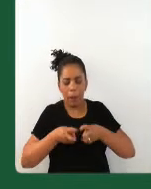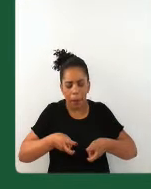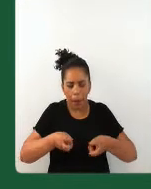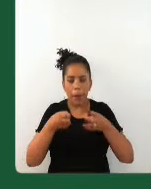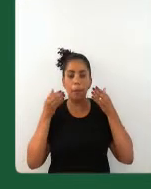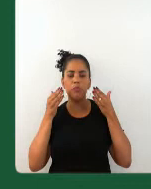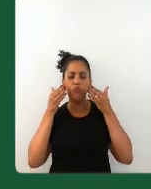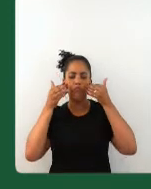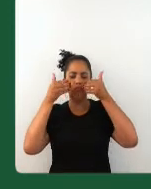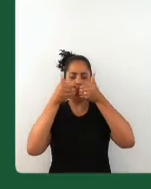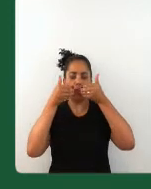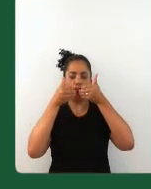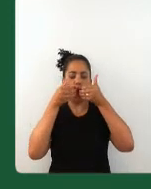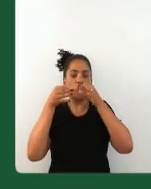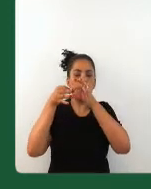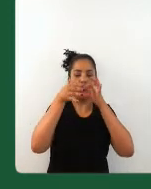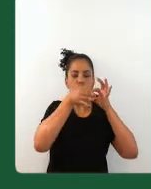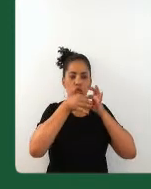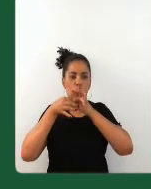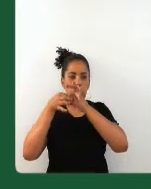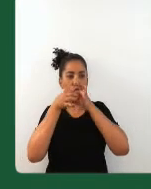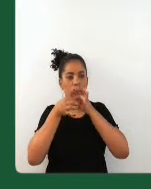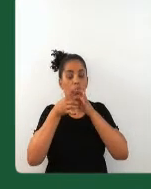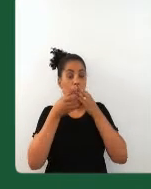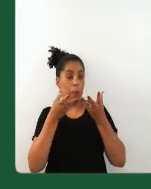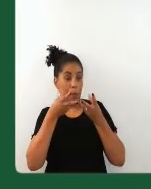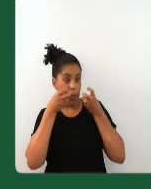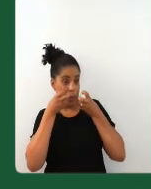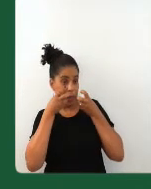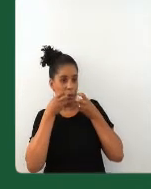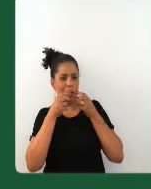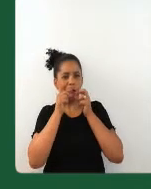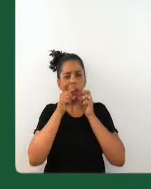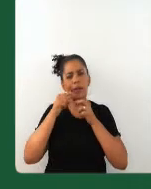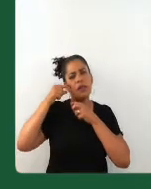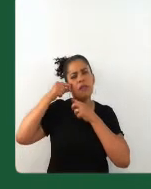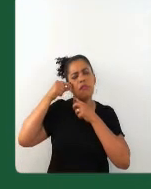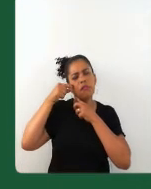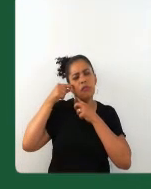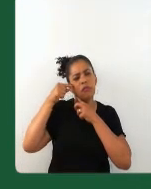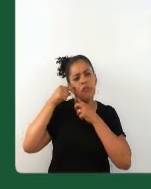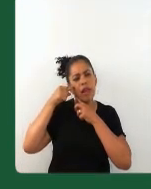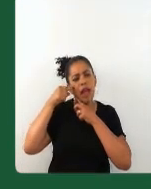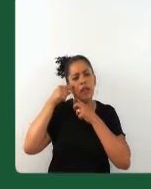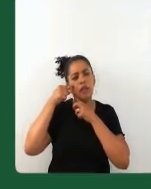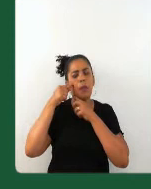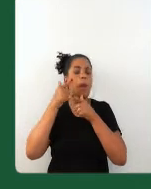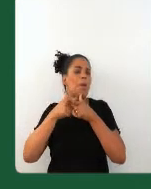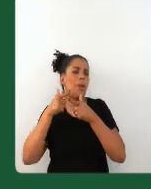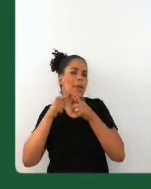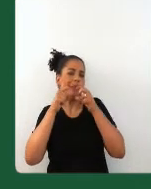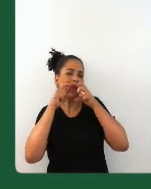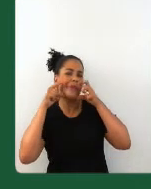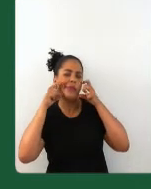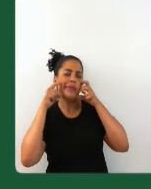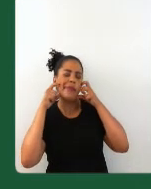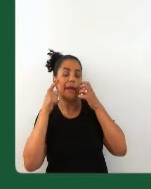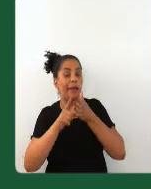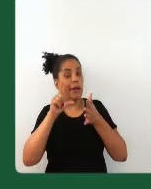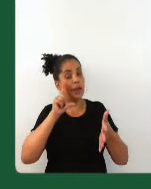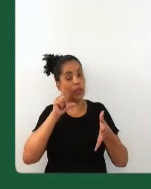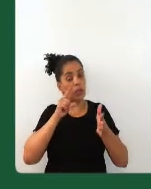hemifaciais, podemos ver uma criança com uma fissura rara de face número 7, uma deformidade na mandíbula, pré e